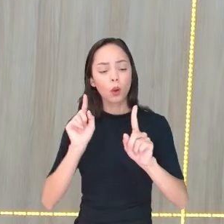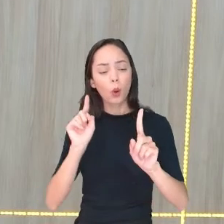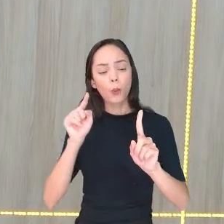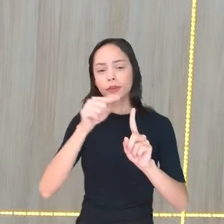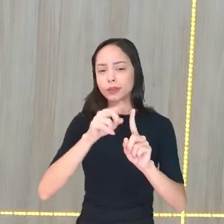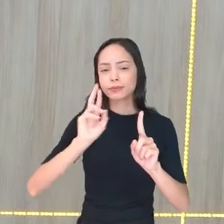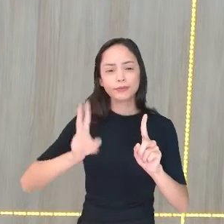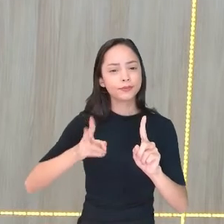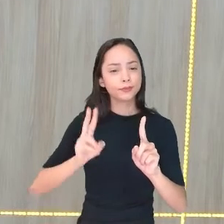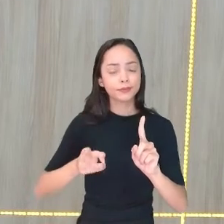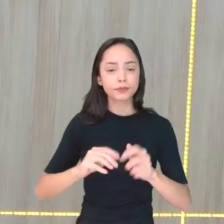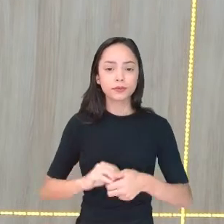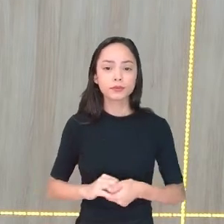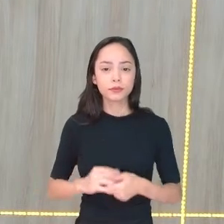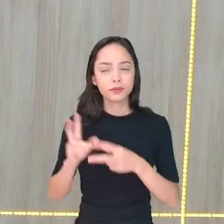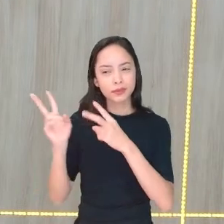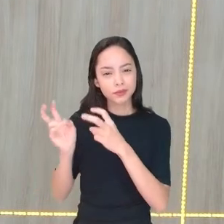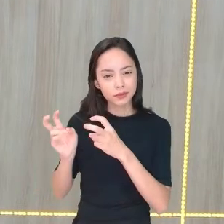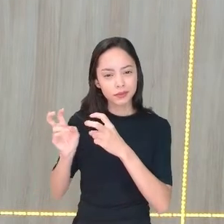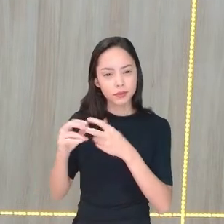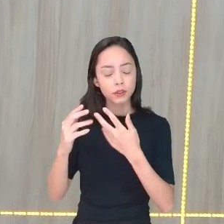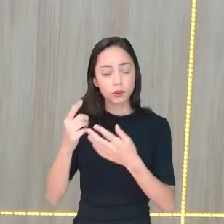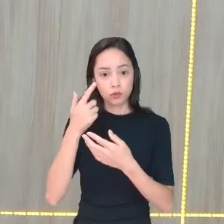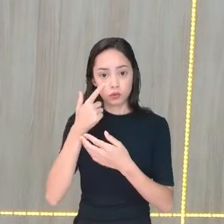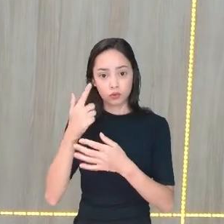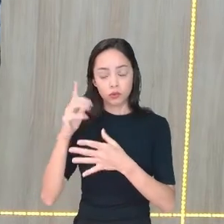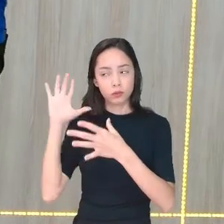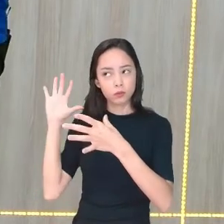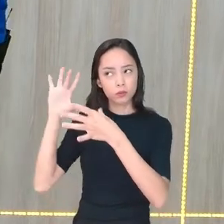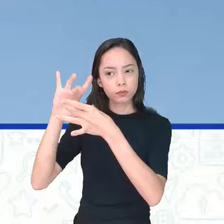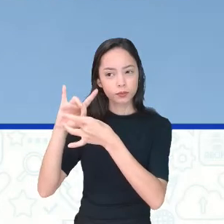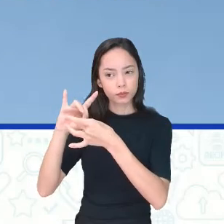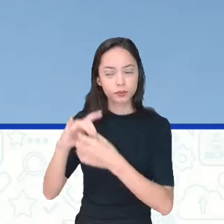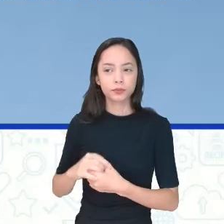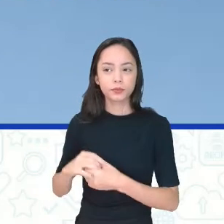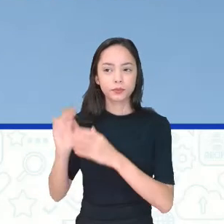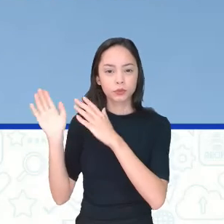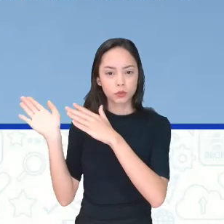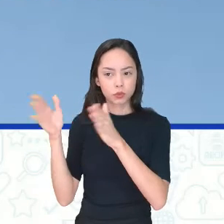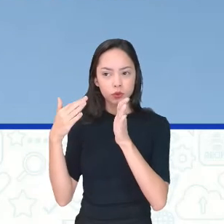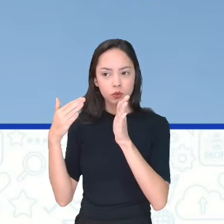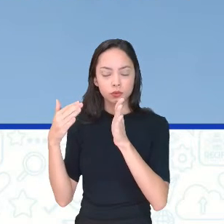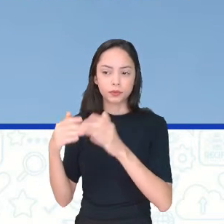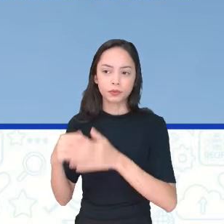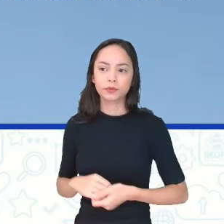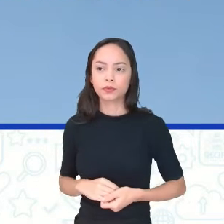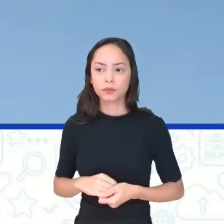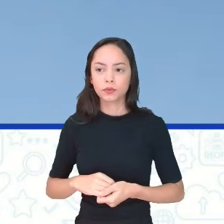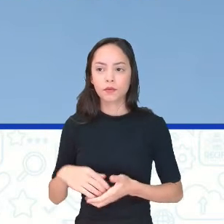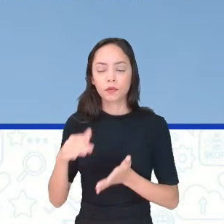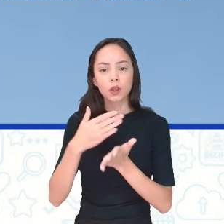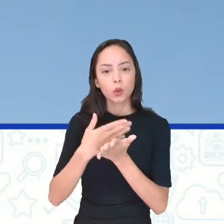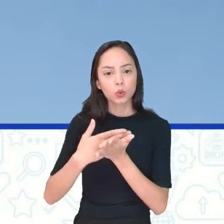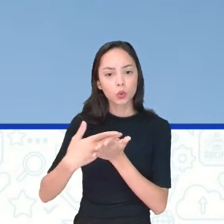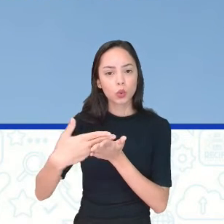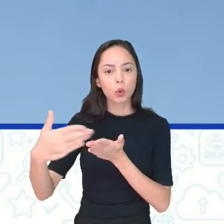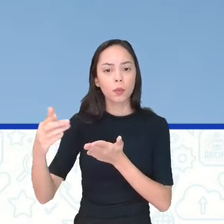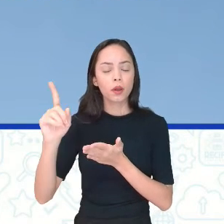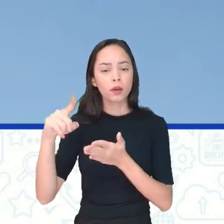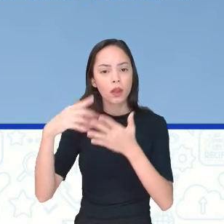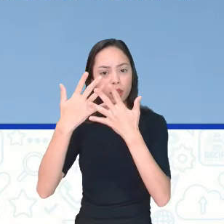objetivo. Percebe? Então, vamos acompanhando o raciocínio aqui. Joga na tela aí, querido, de novo. Ó, no começo era a